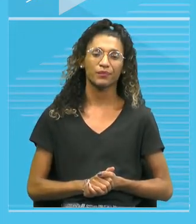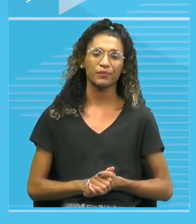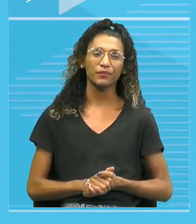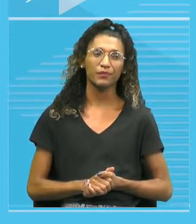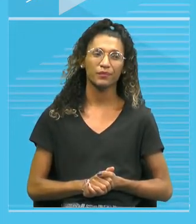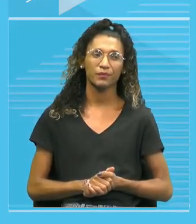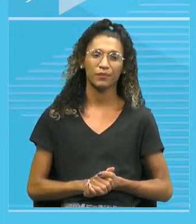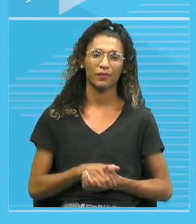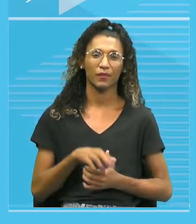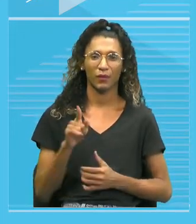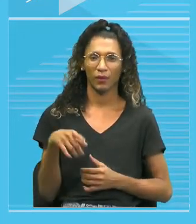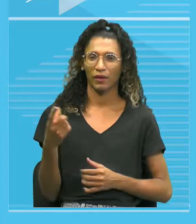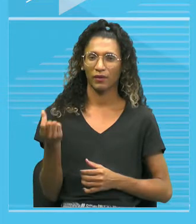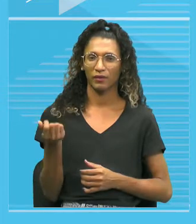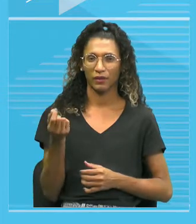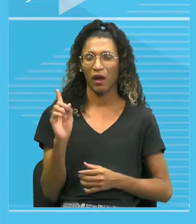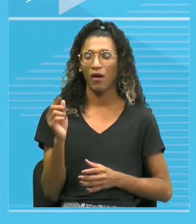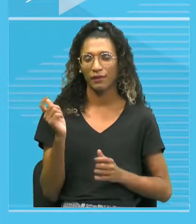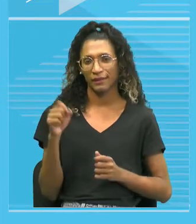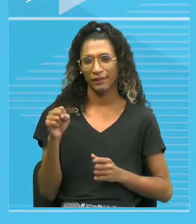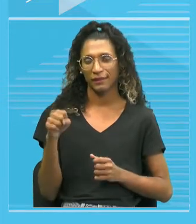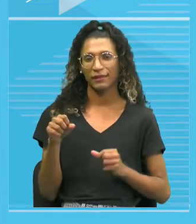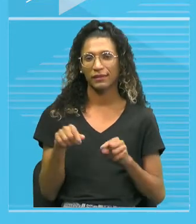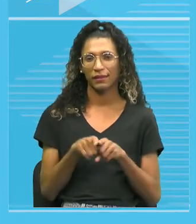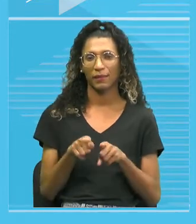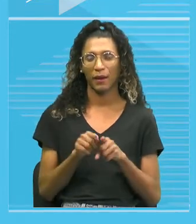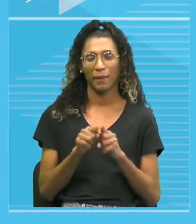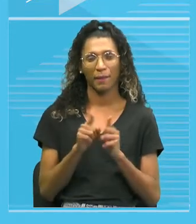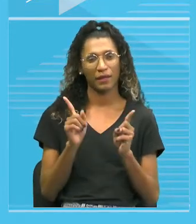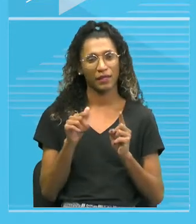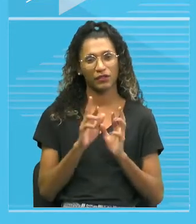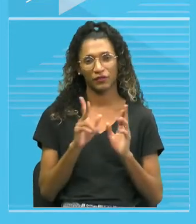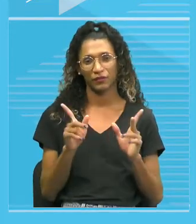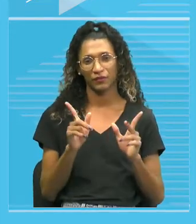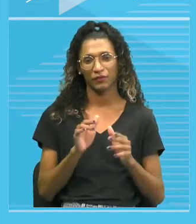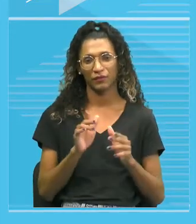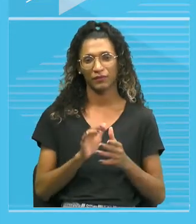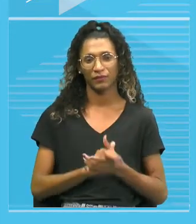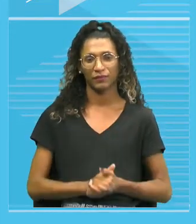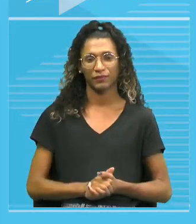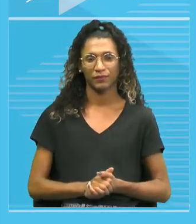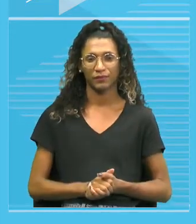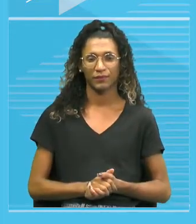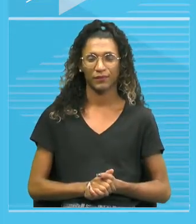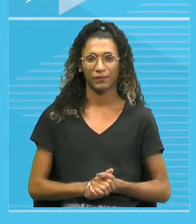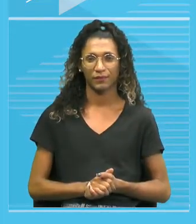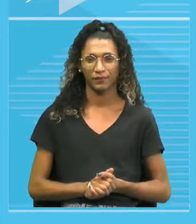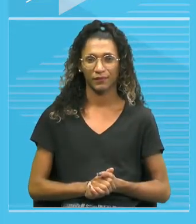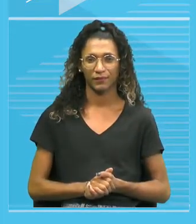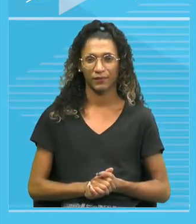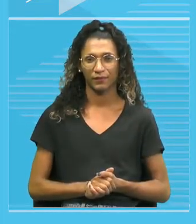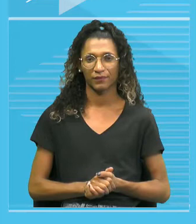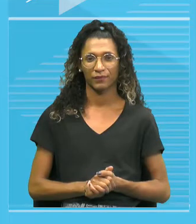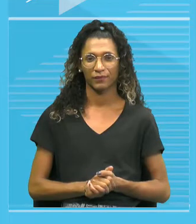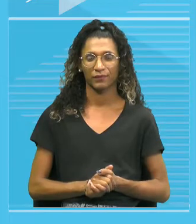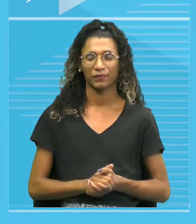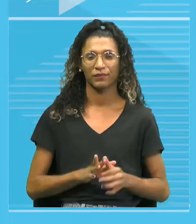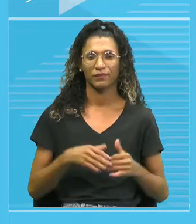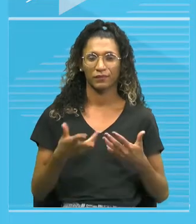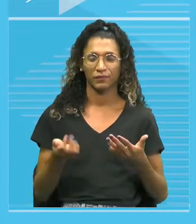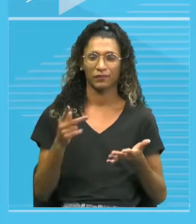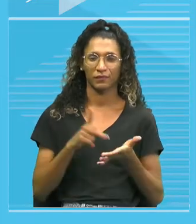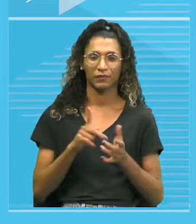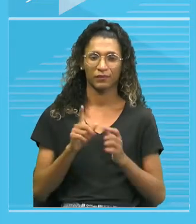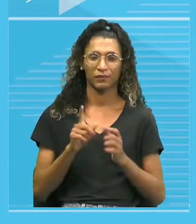sentido financeiro. Sim, também, mas não é isso não. Isso é o de menos. Na verdade, o grande detalhe